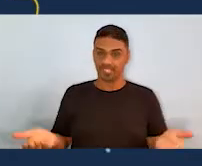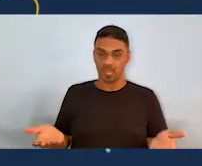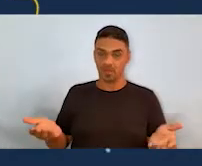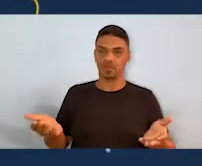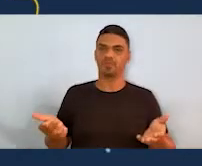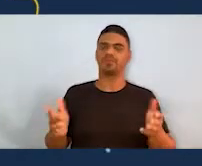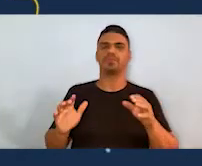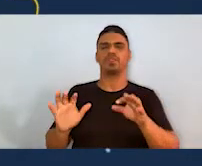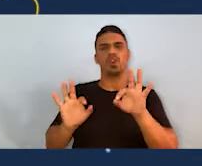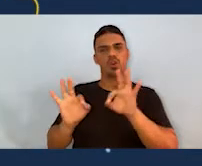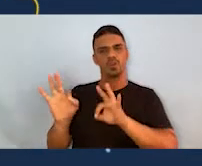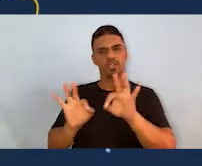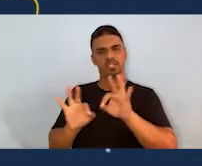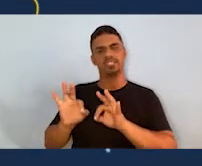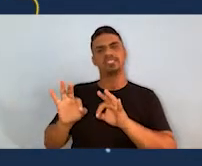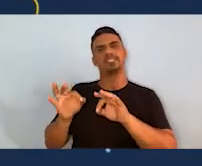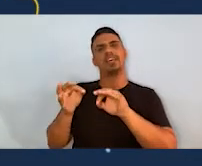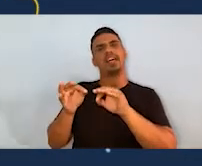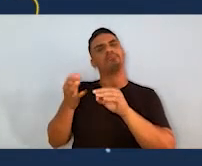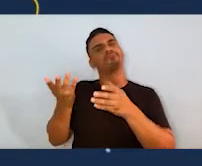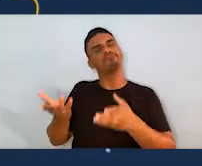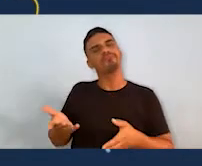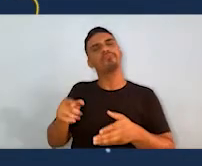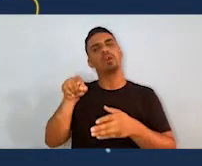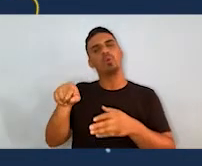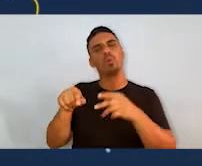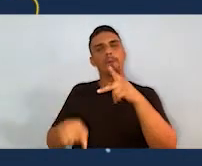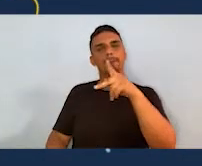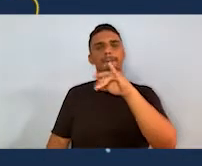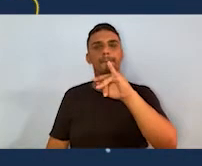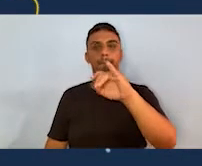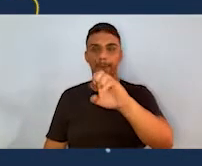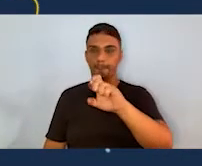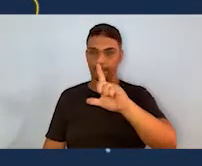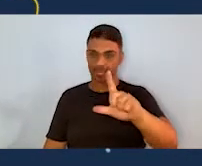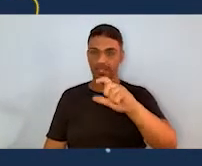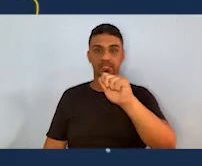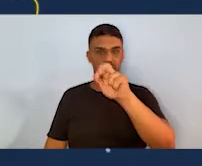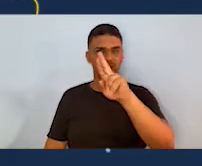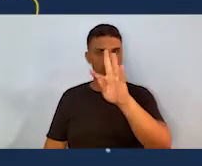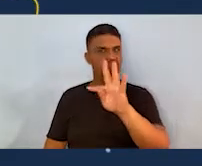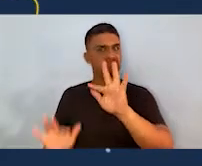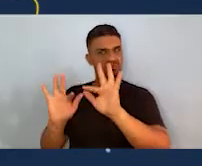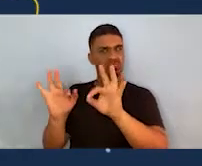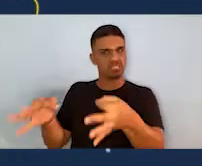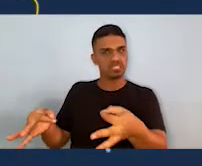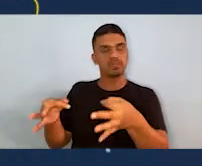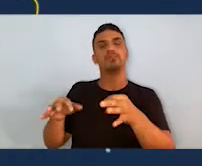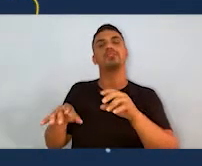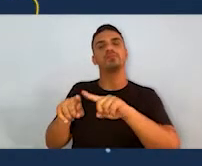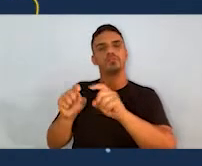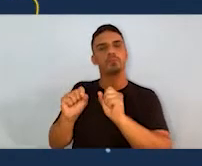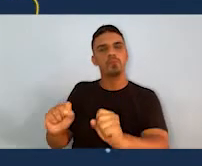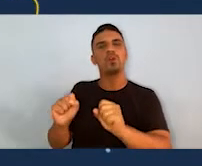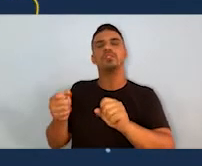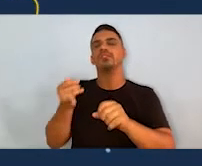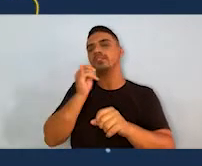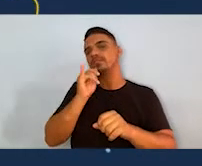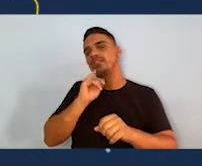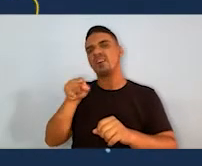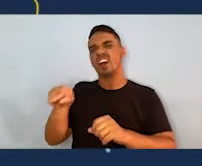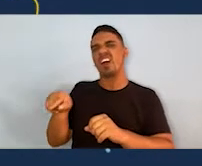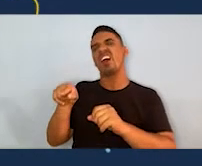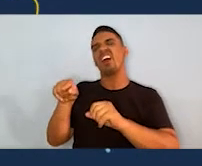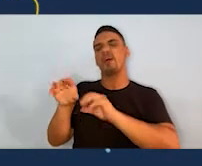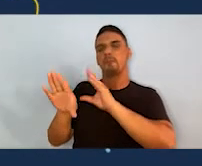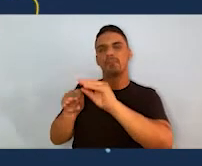Então, assim, editar pixel art é uma coisa muito simples no geral. Você pode chegar lá, pegar uma imagem e falar,